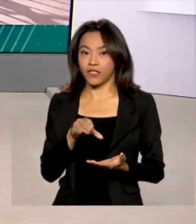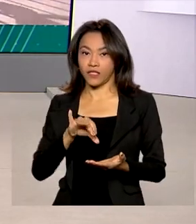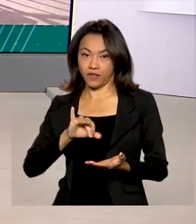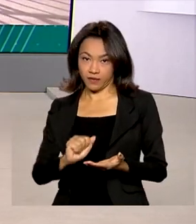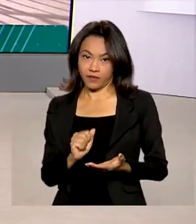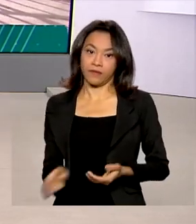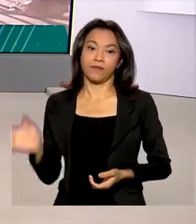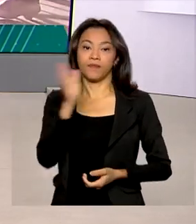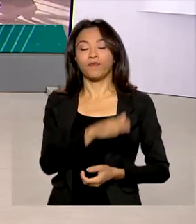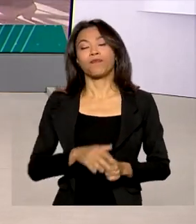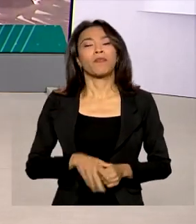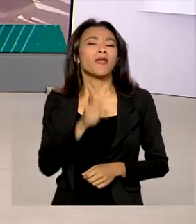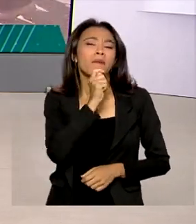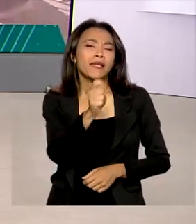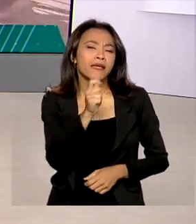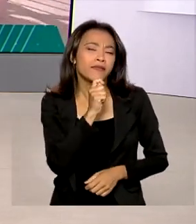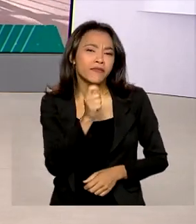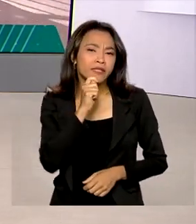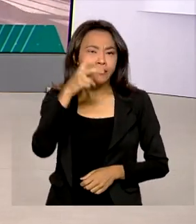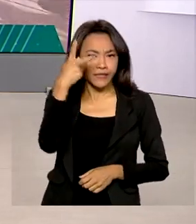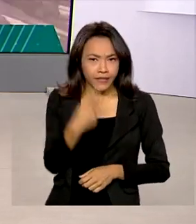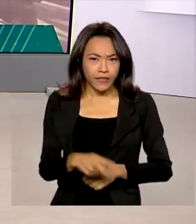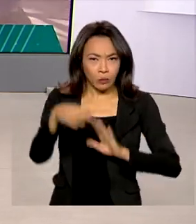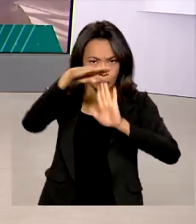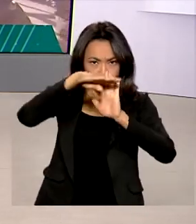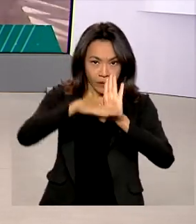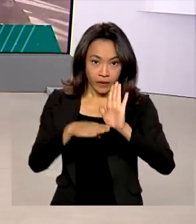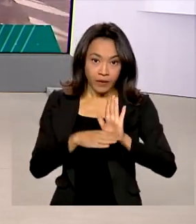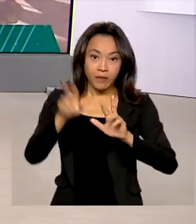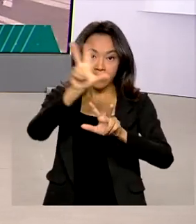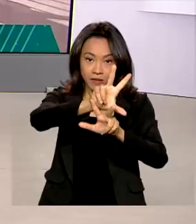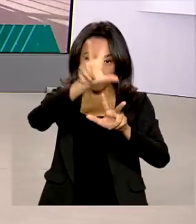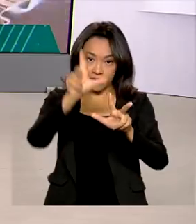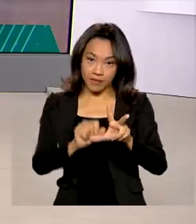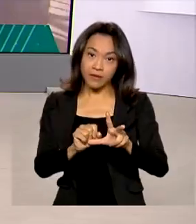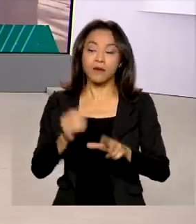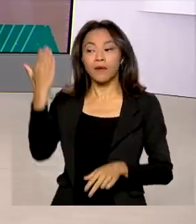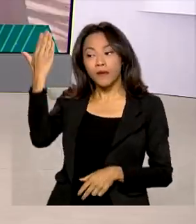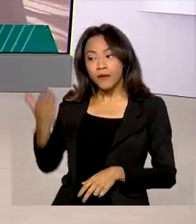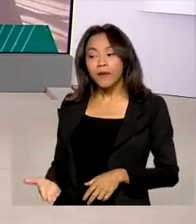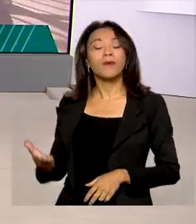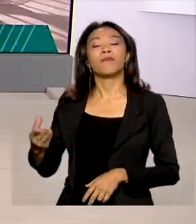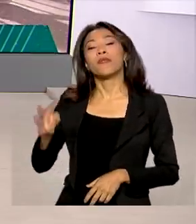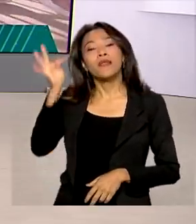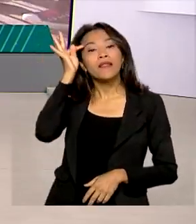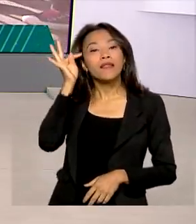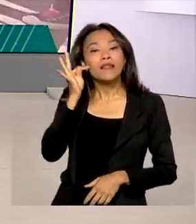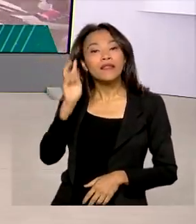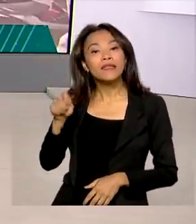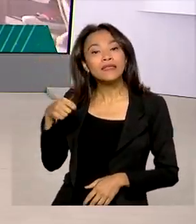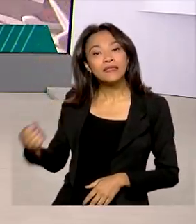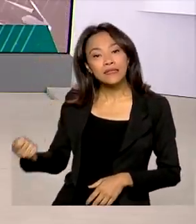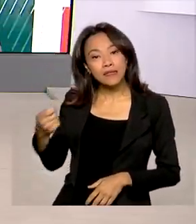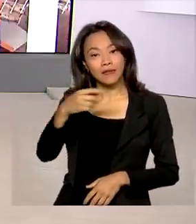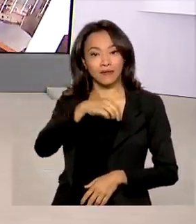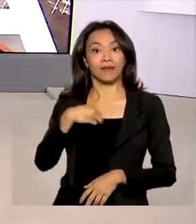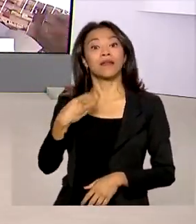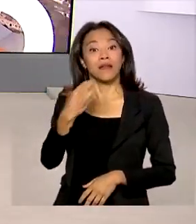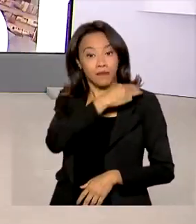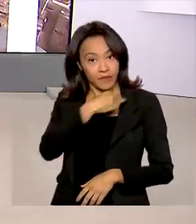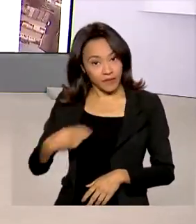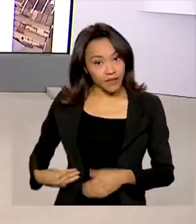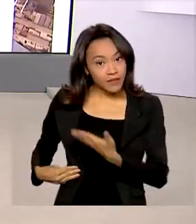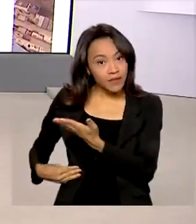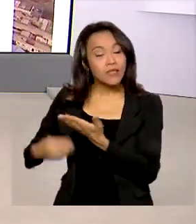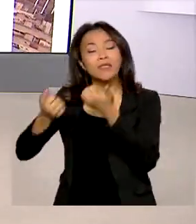Em entrevista ao programa Sem Censura, aqui da TV Brasil, a ministra da Agricultura, Pecuária e Abastecimento, Tereza Cristina, falou